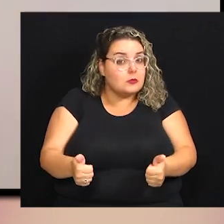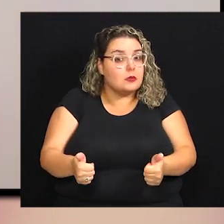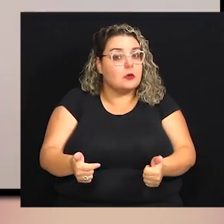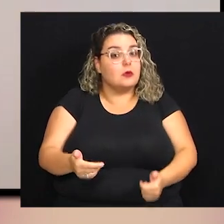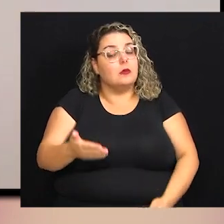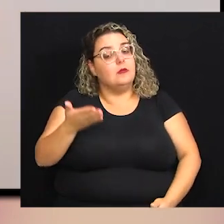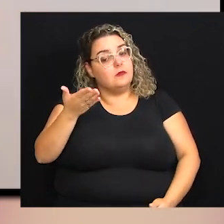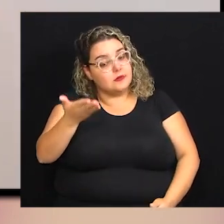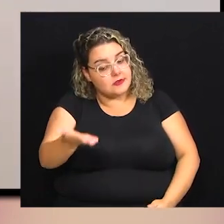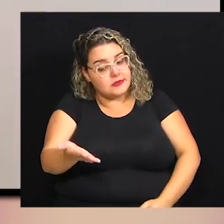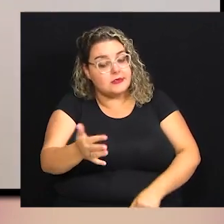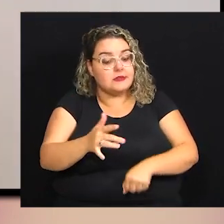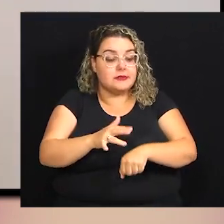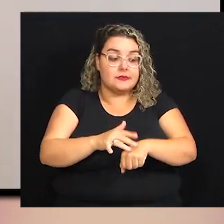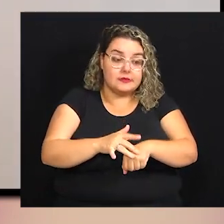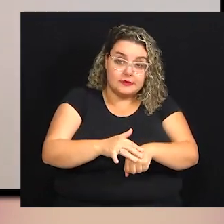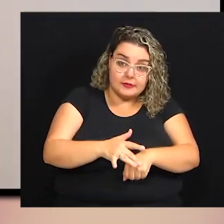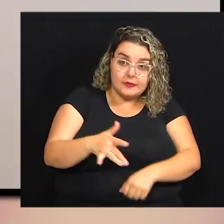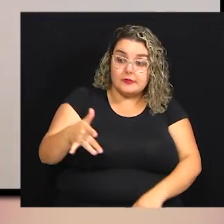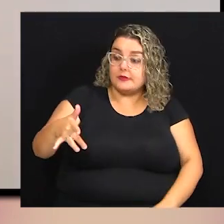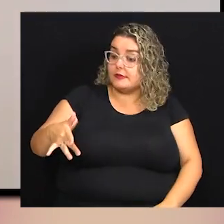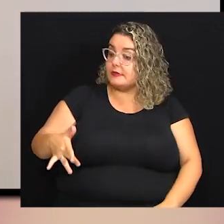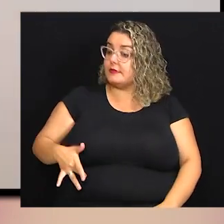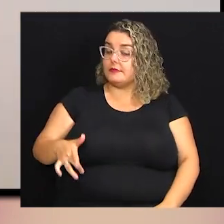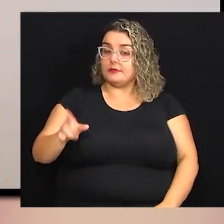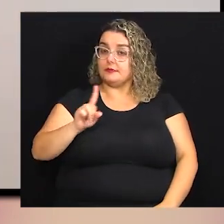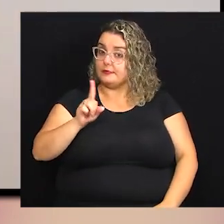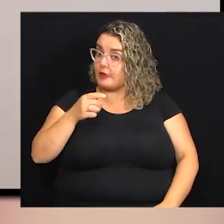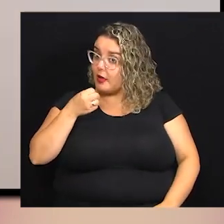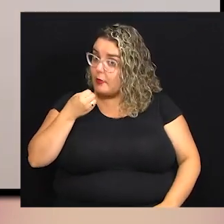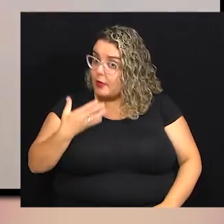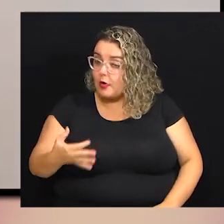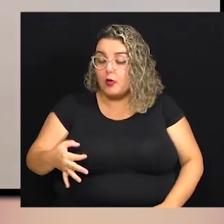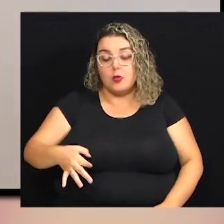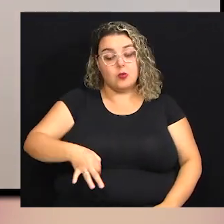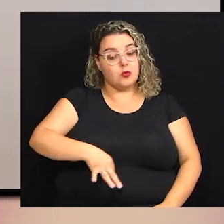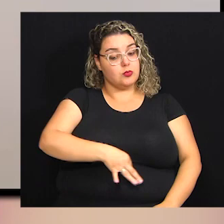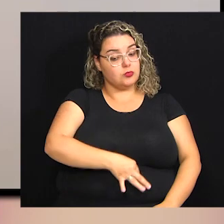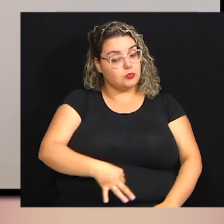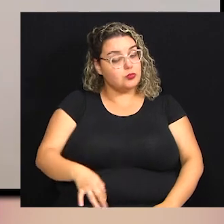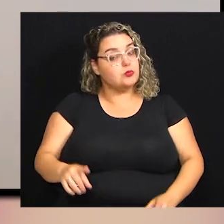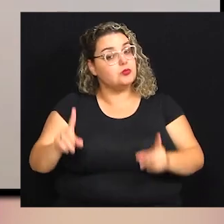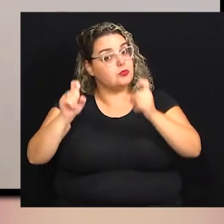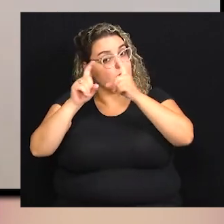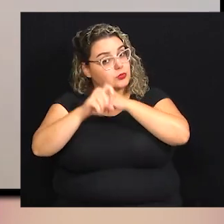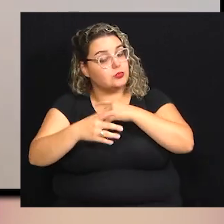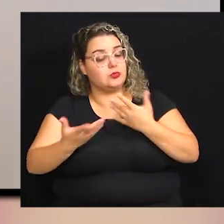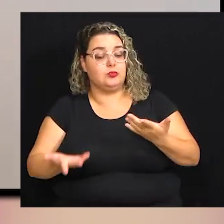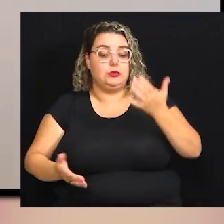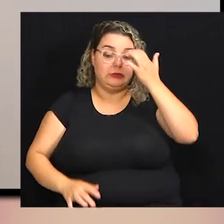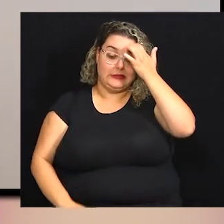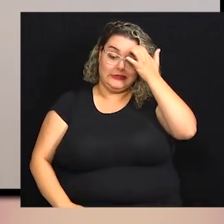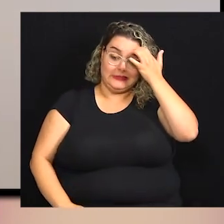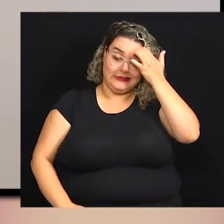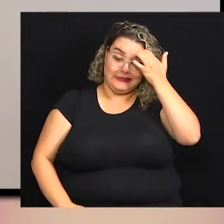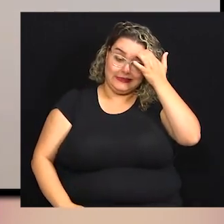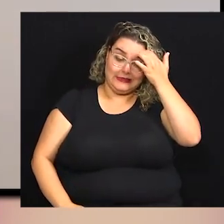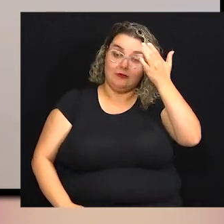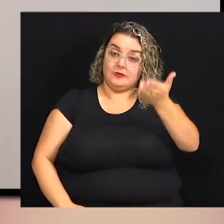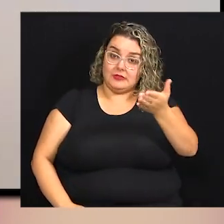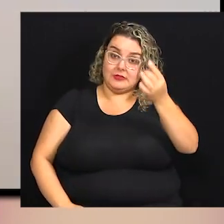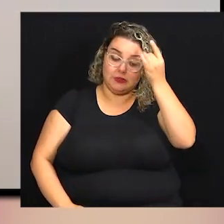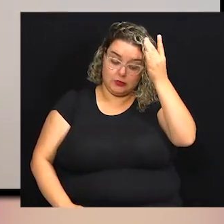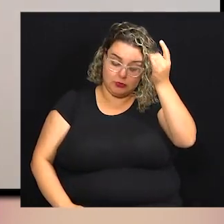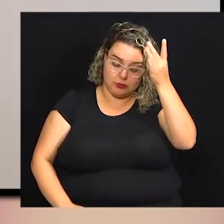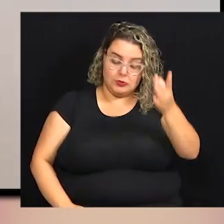está doente, entendeu? Seu fígado não está bom, seu intestino já está difícil, você está